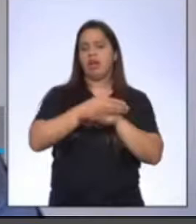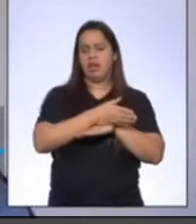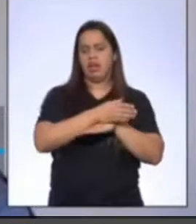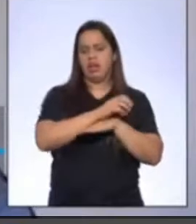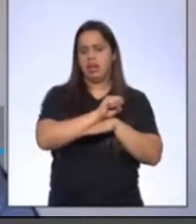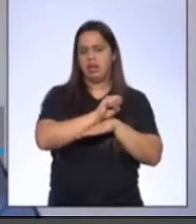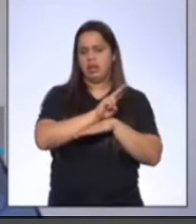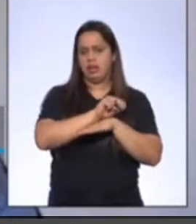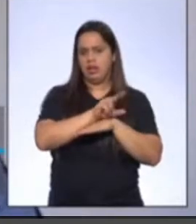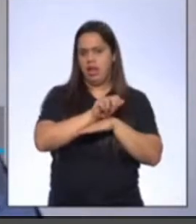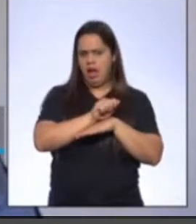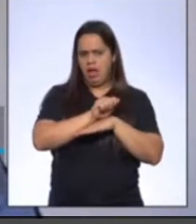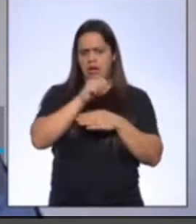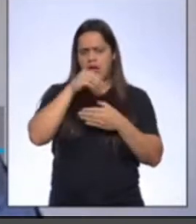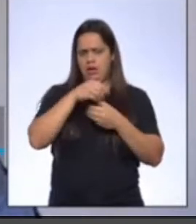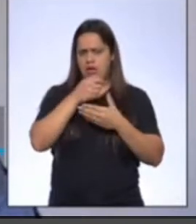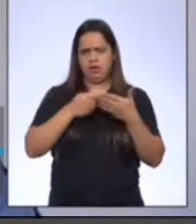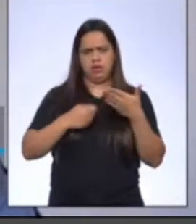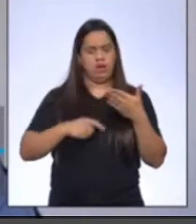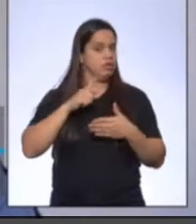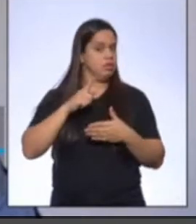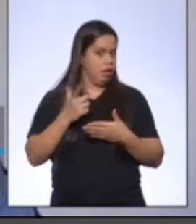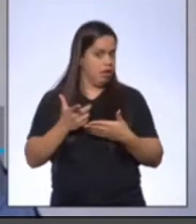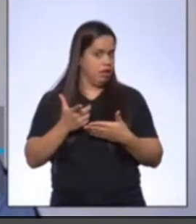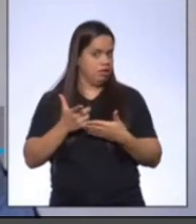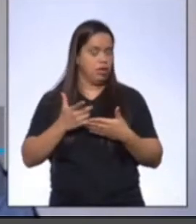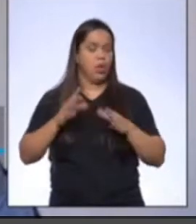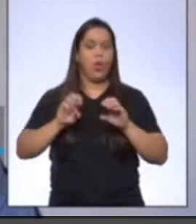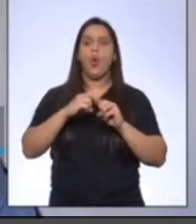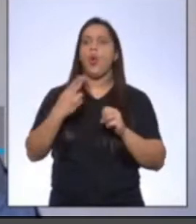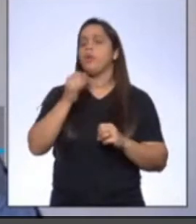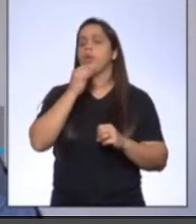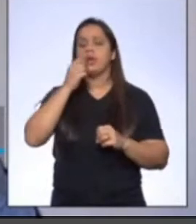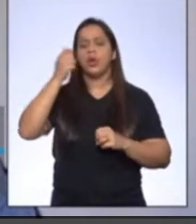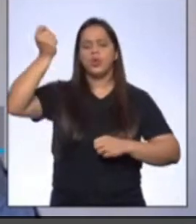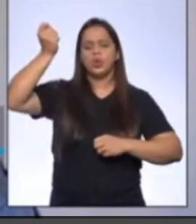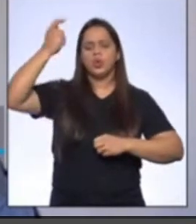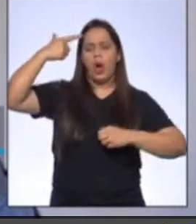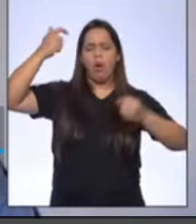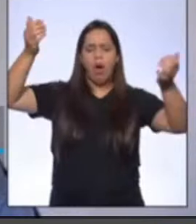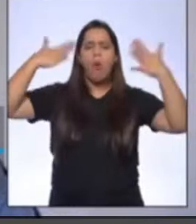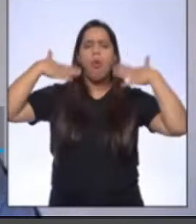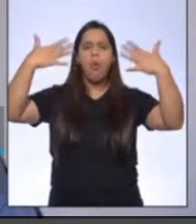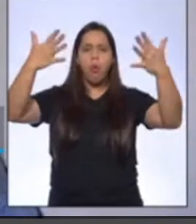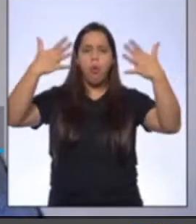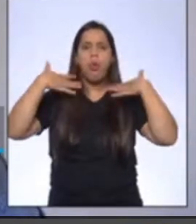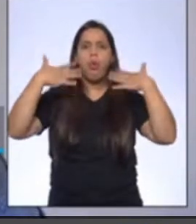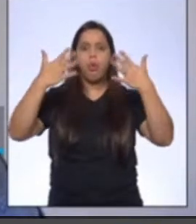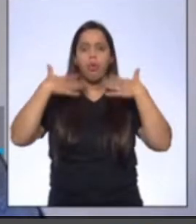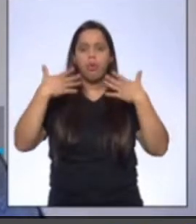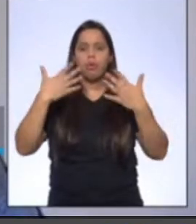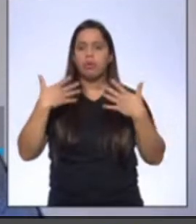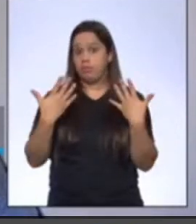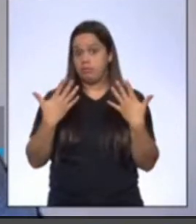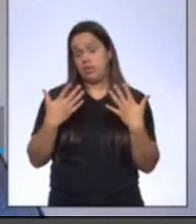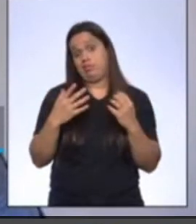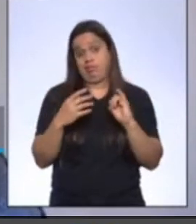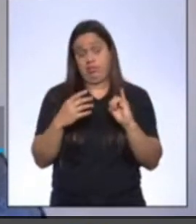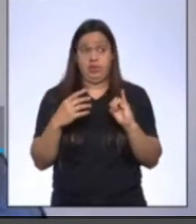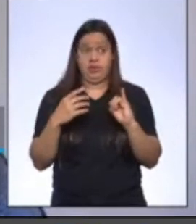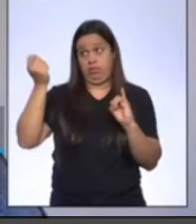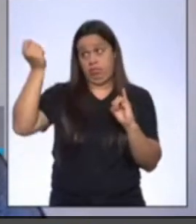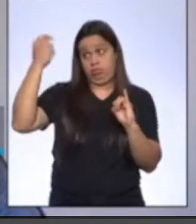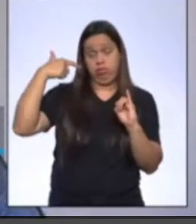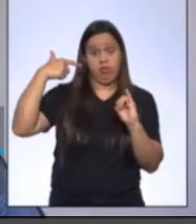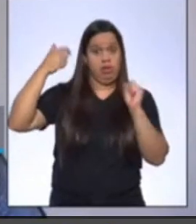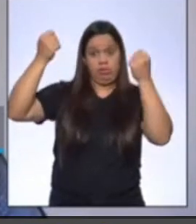texto? Passar calor. Se você passar calor, você vai ficar com muito suor. Alguém